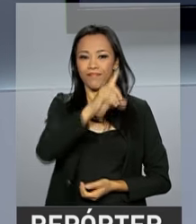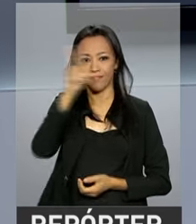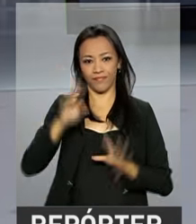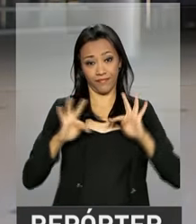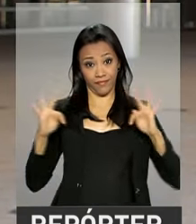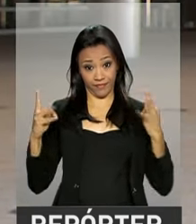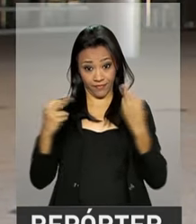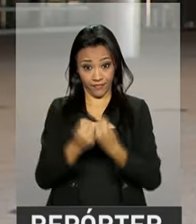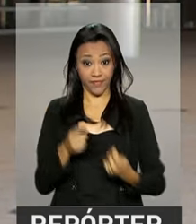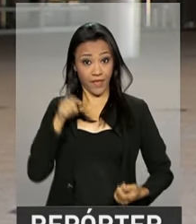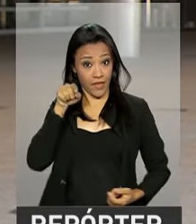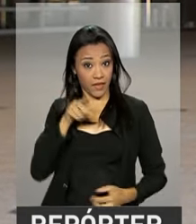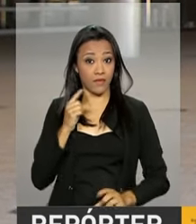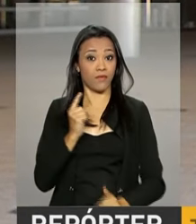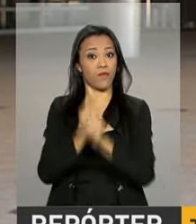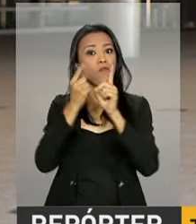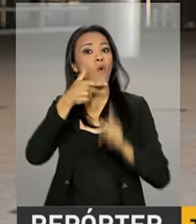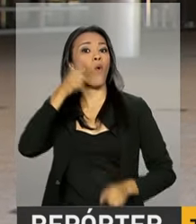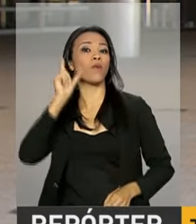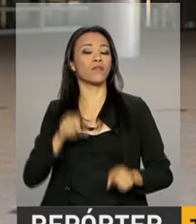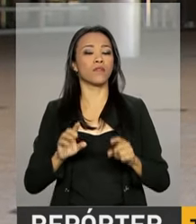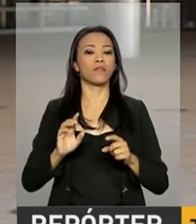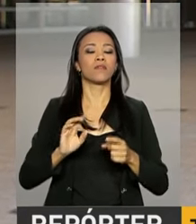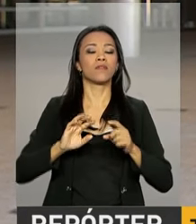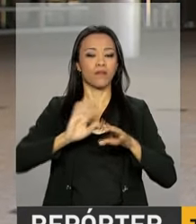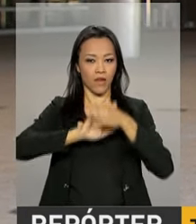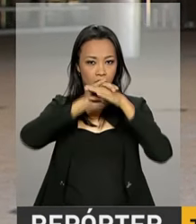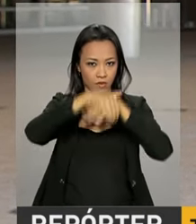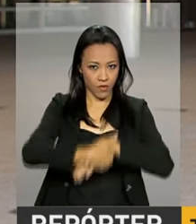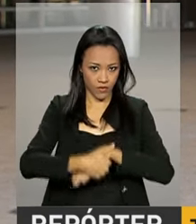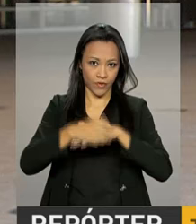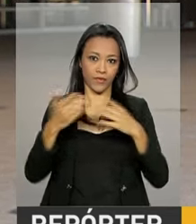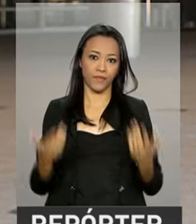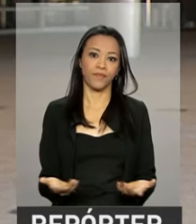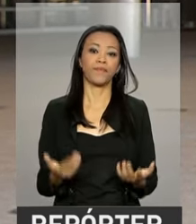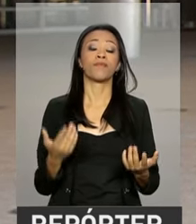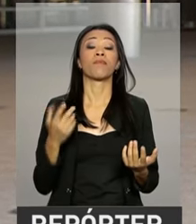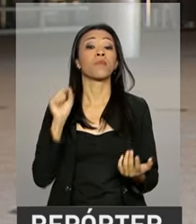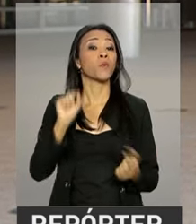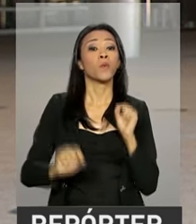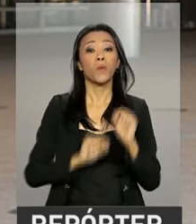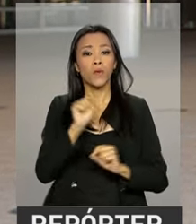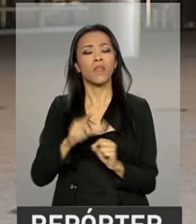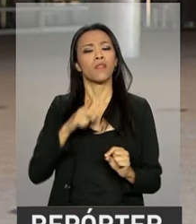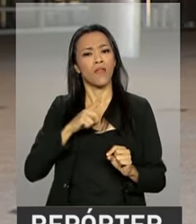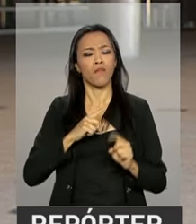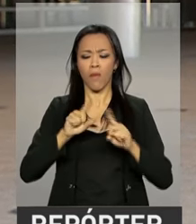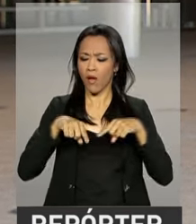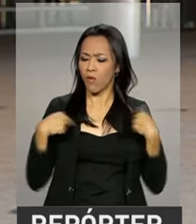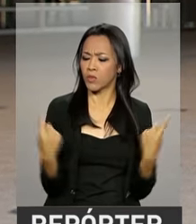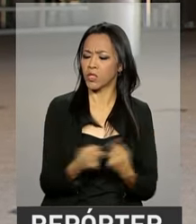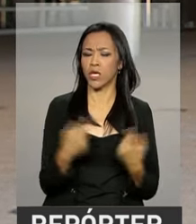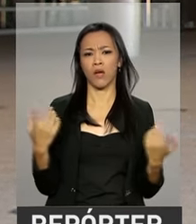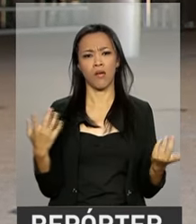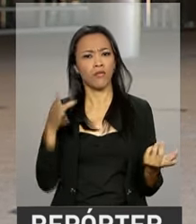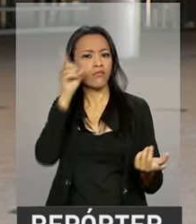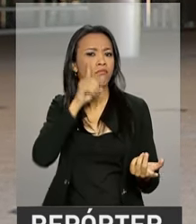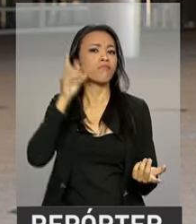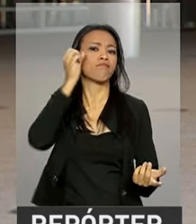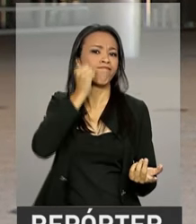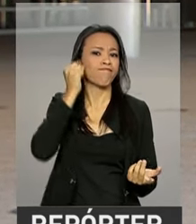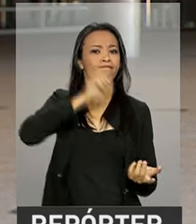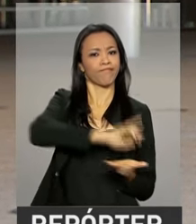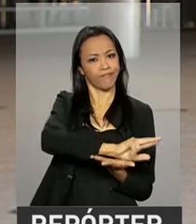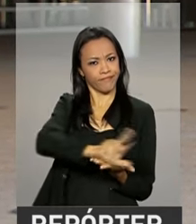todos esse encontro foi ontem à noite no palácio da alvorada o presidente michel temer fez uma reunião técnica com parlamentares e integrantes